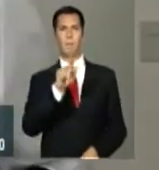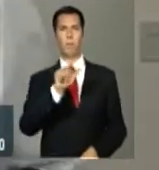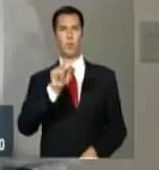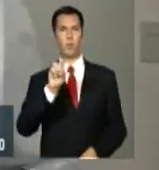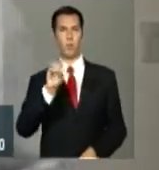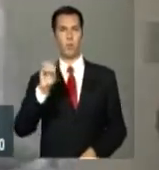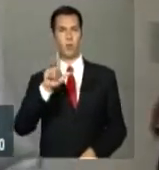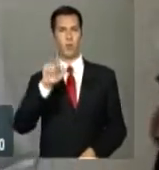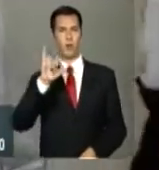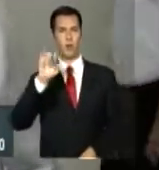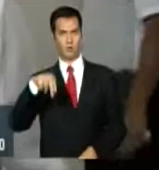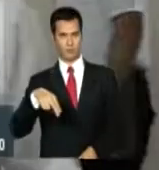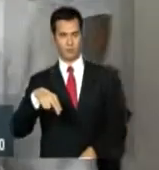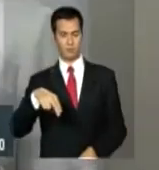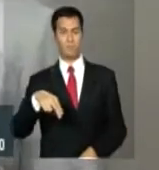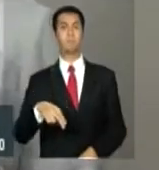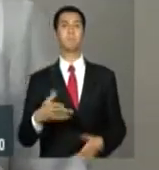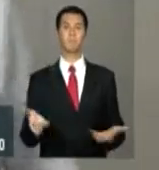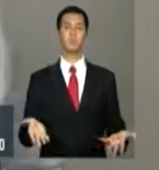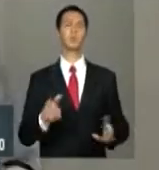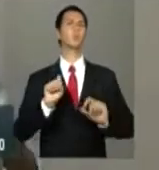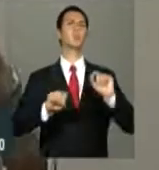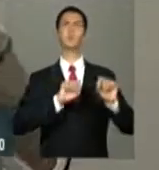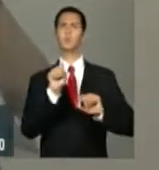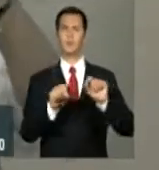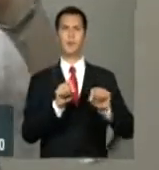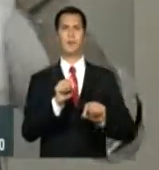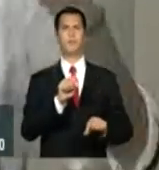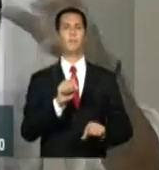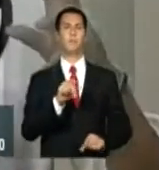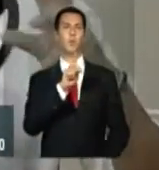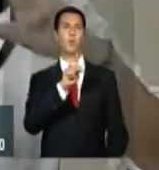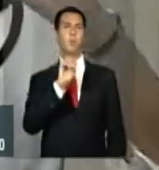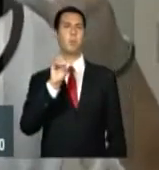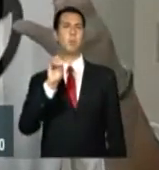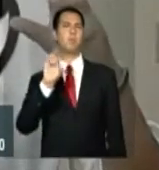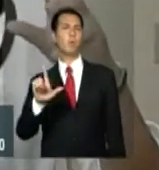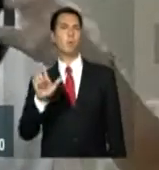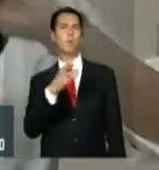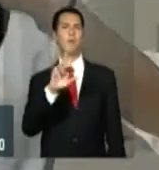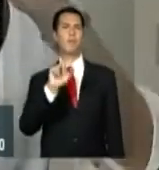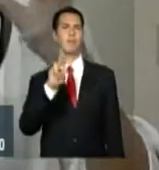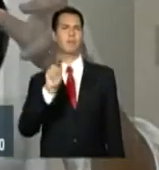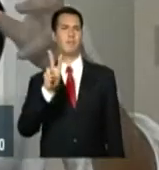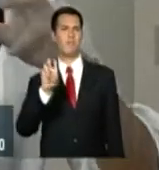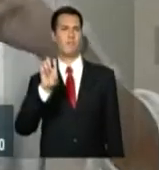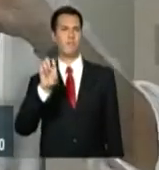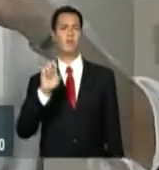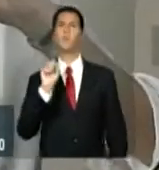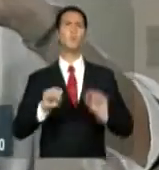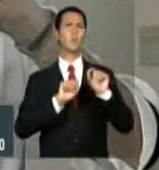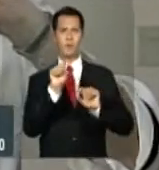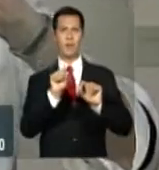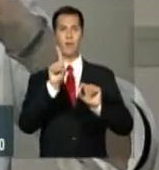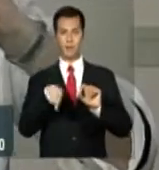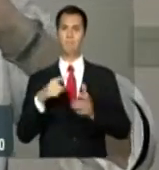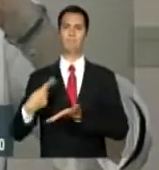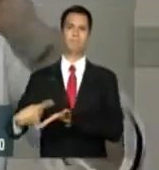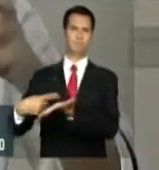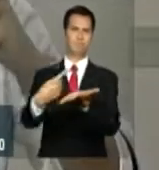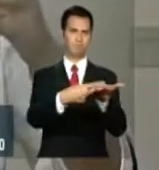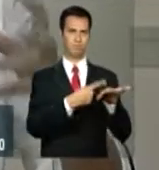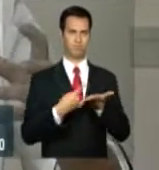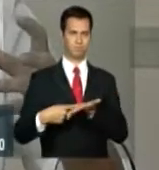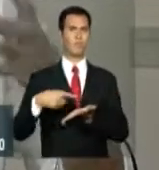sobre o meio. Pois não. Um reserve pool, um pool de reservas, um arranjo, um acordo que constituiria